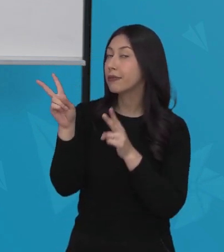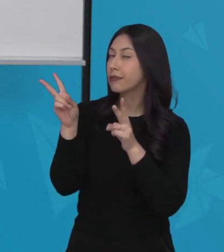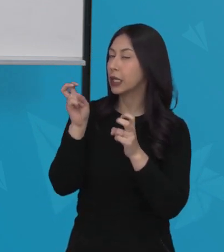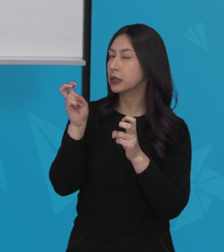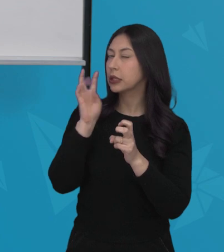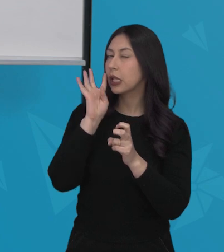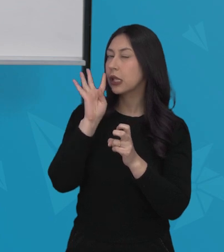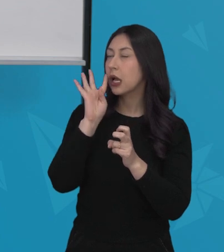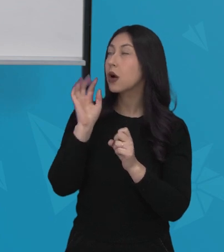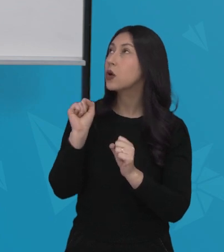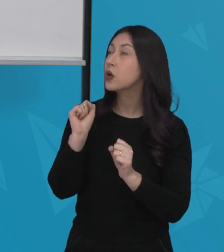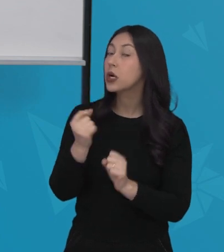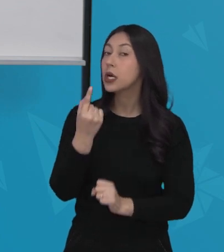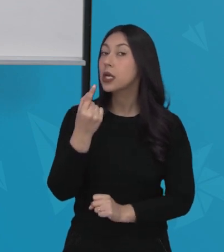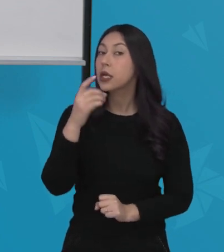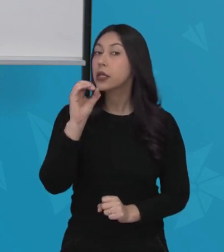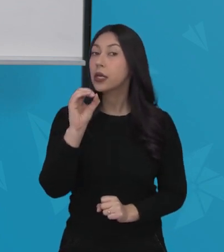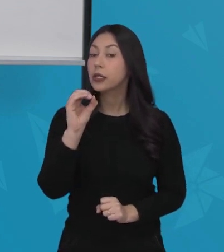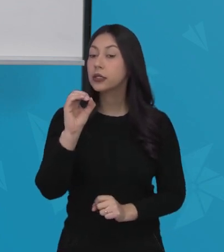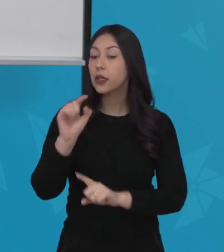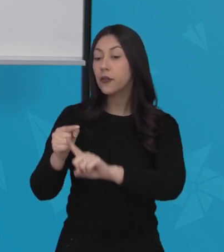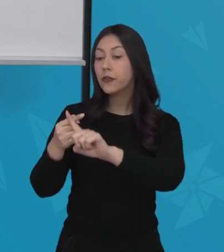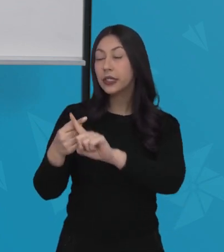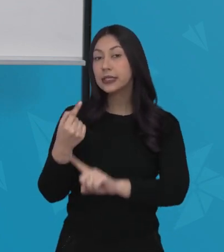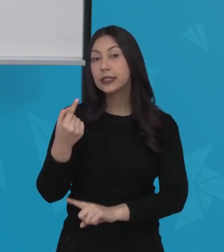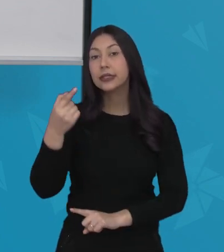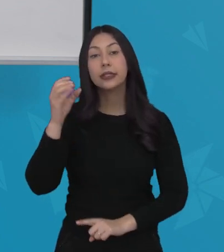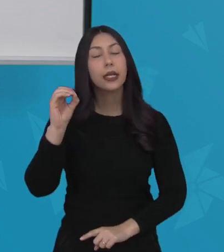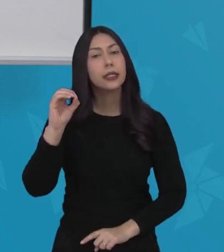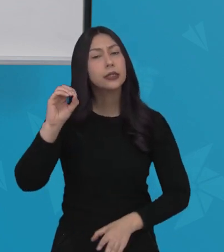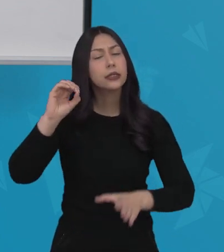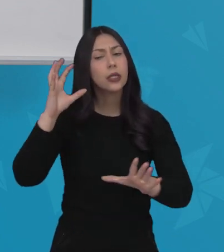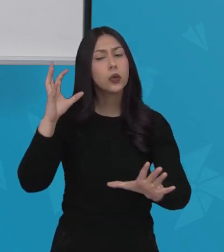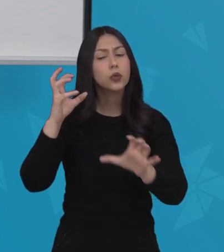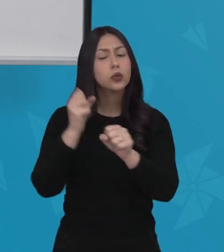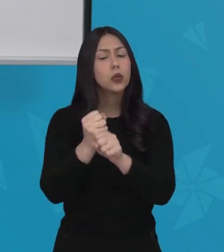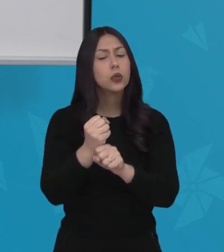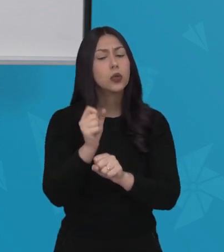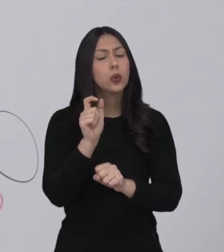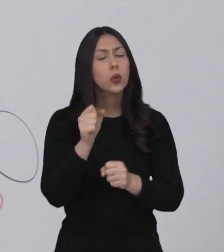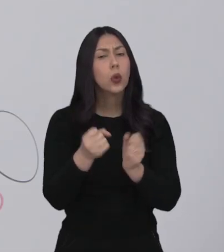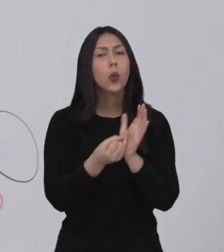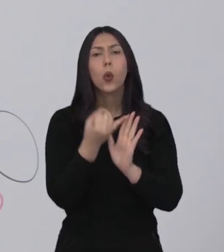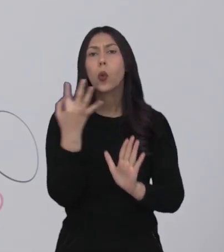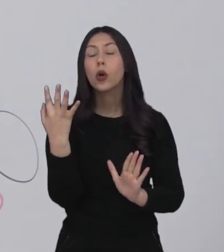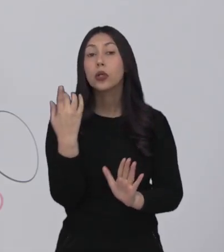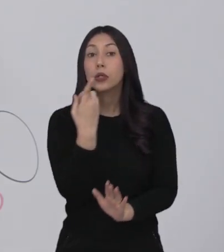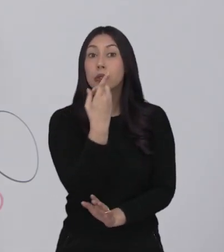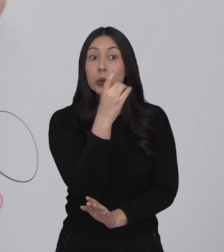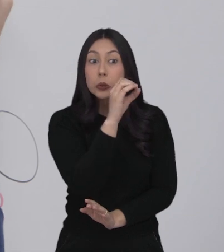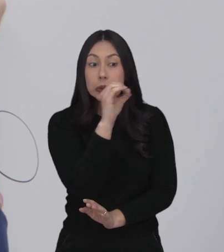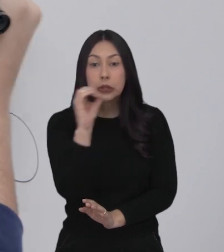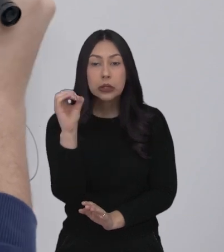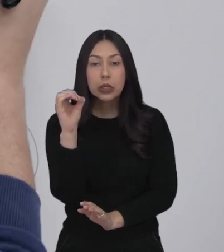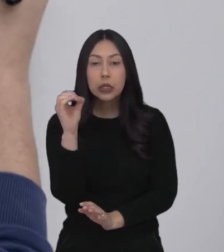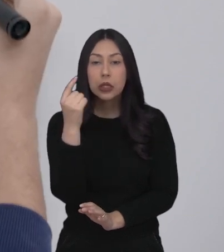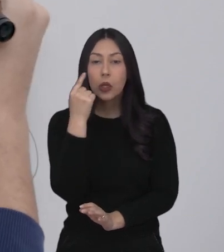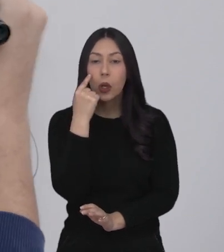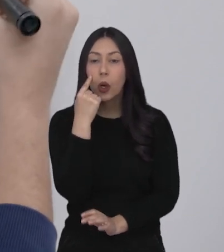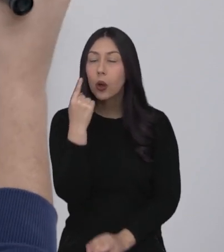maneira. 10 ao quadrado é 10 vezes 10. Só que 10 vezes 10 é 100. Quando a gente olha aqui para o